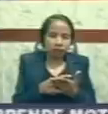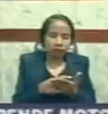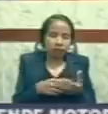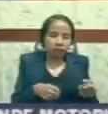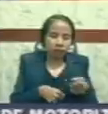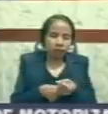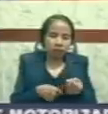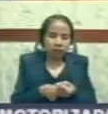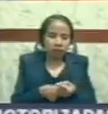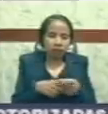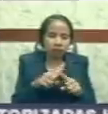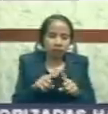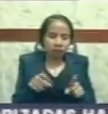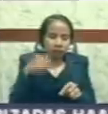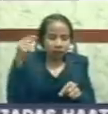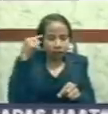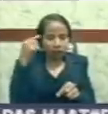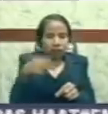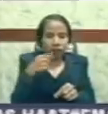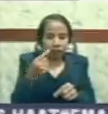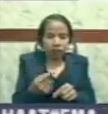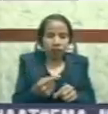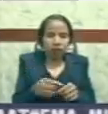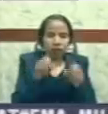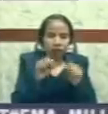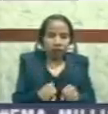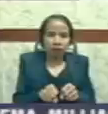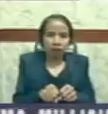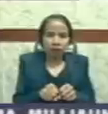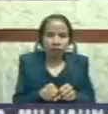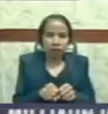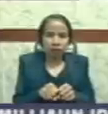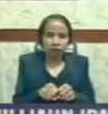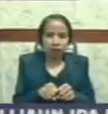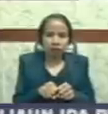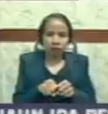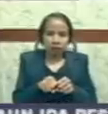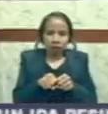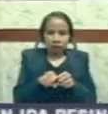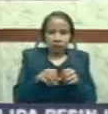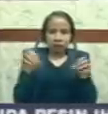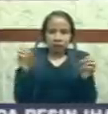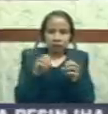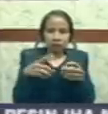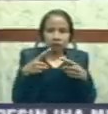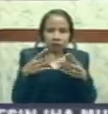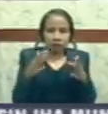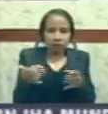o governo, ele não lá precisa facilitação, você, né, lá batida. Não é lá, também, deputado, se ele não